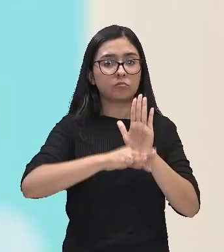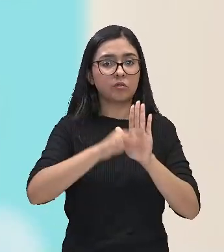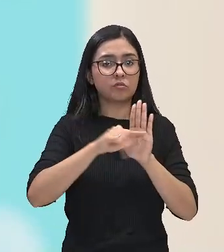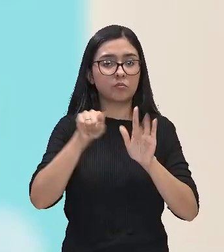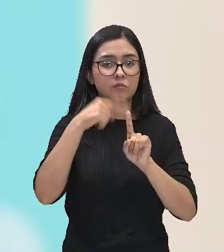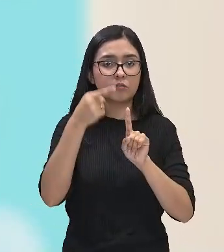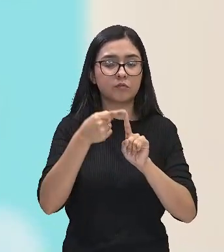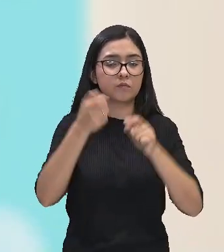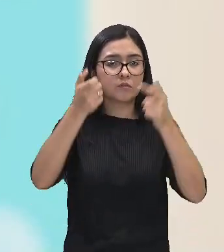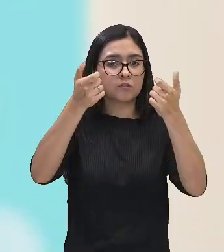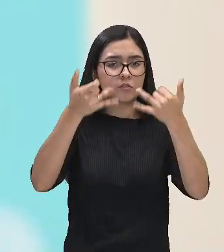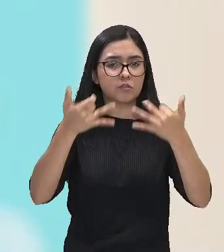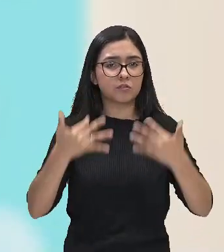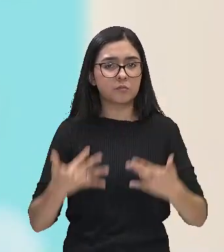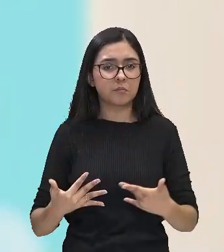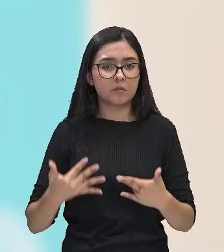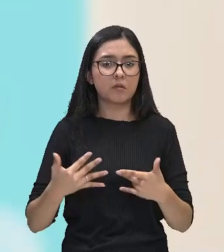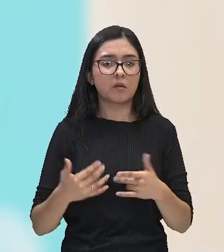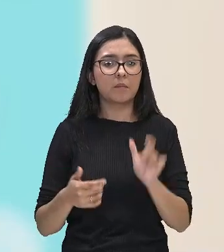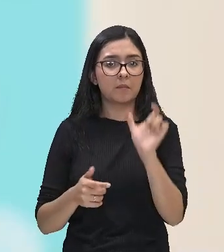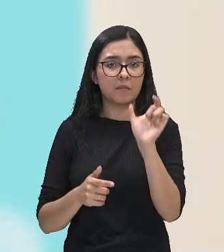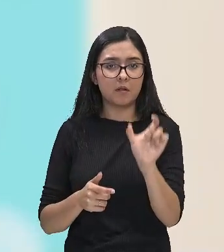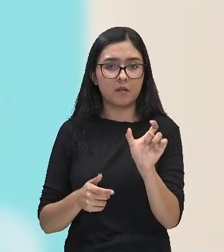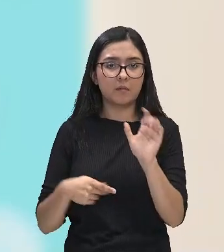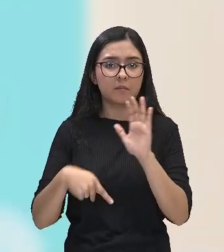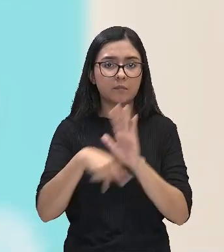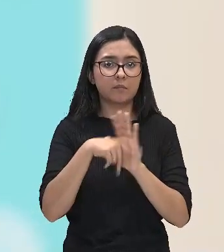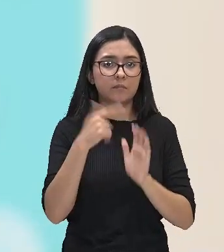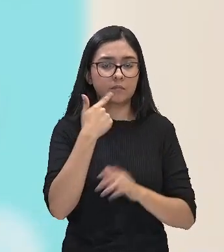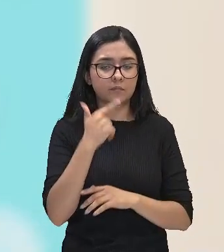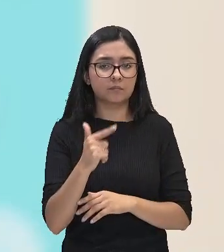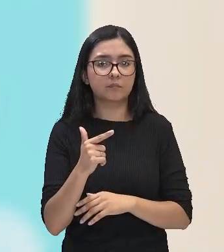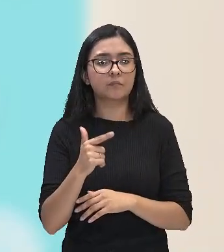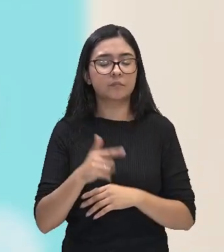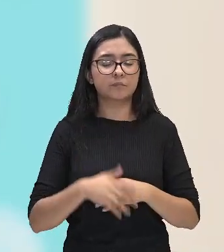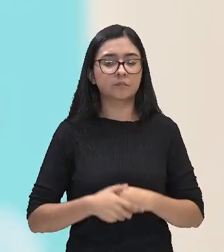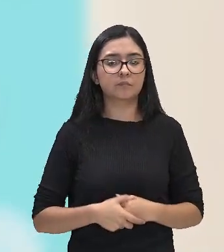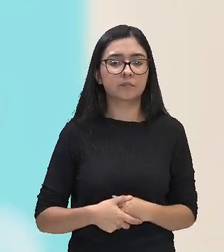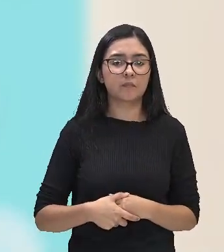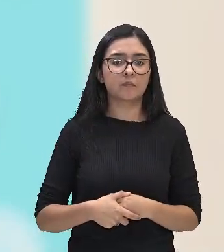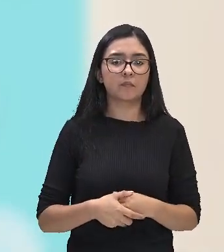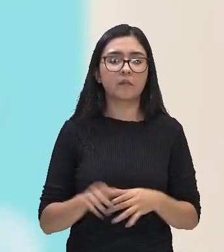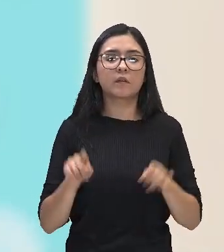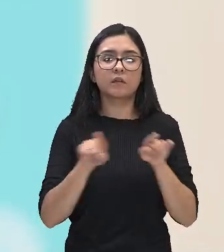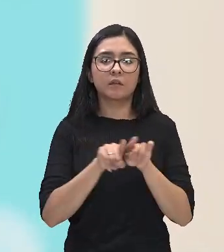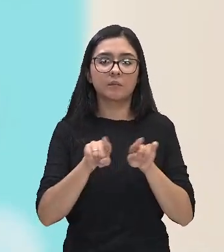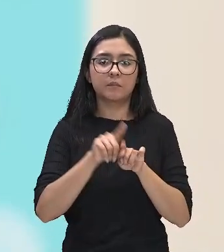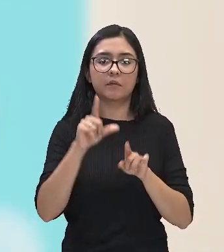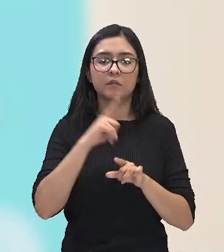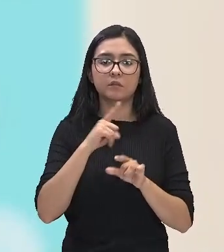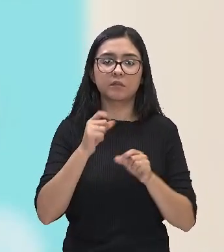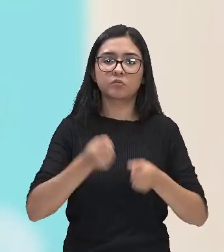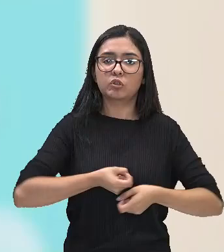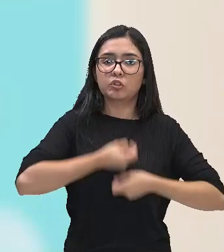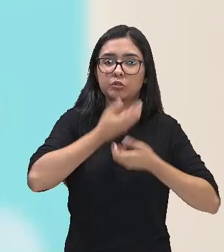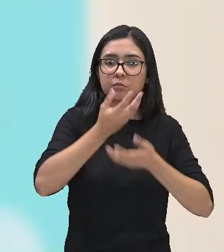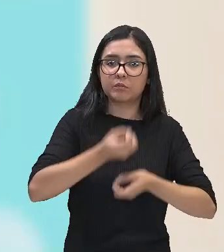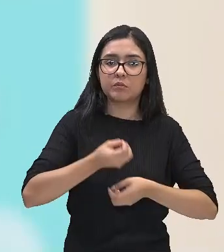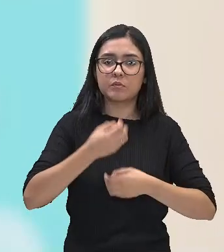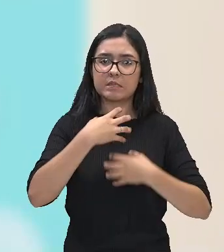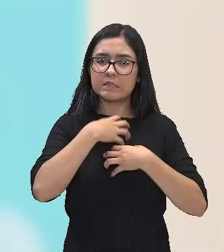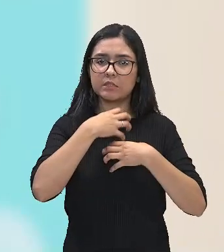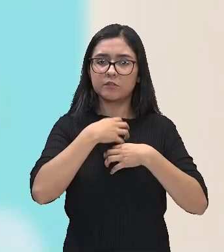né, alguma palavra da língua com a própria língua. Tem a função de expressar os sentimentos